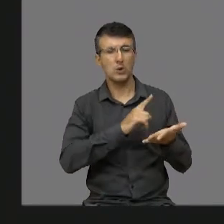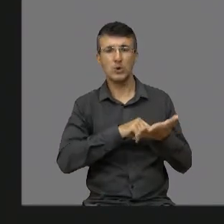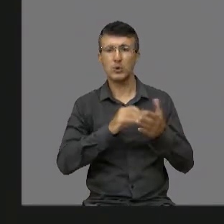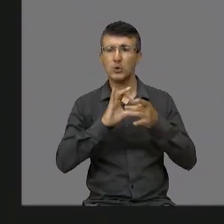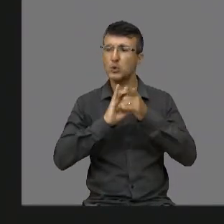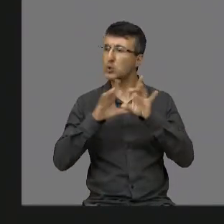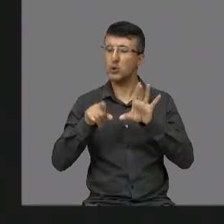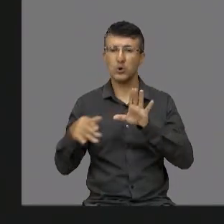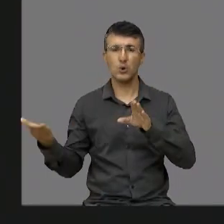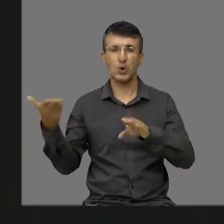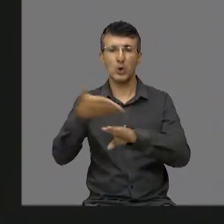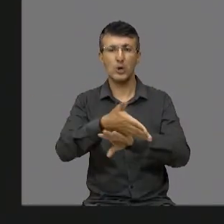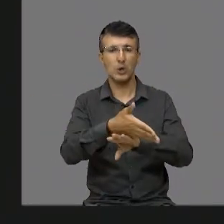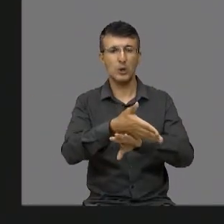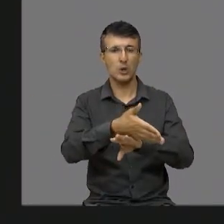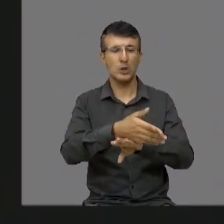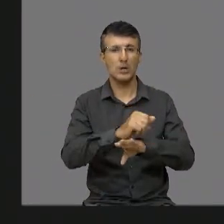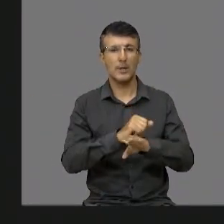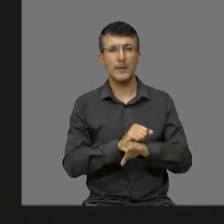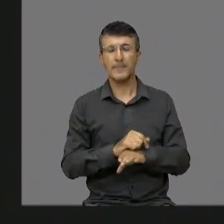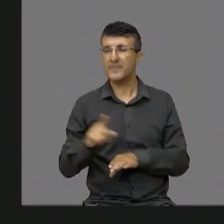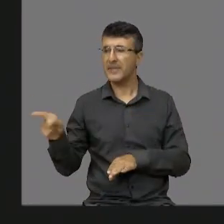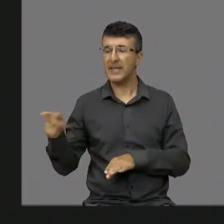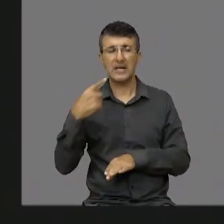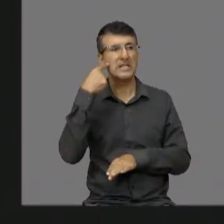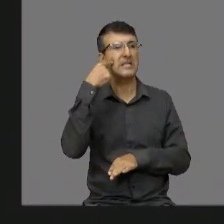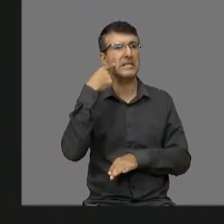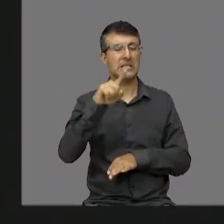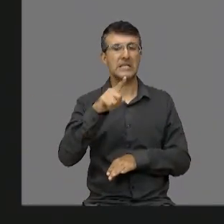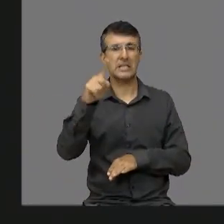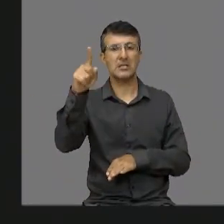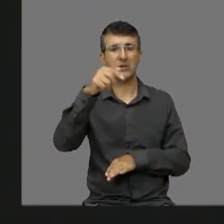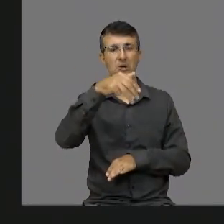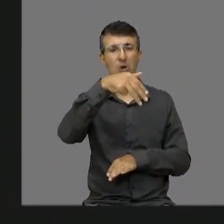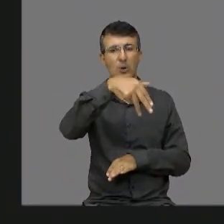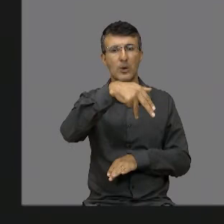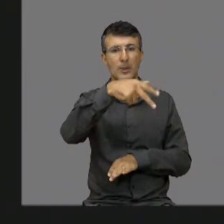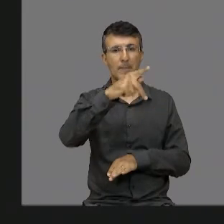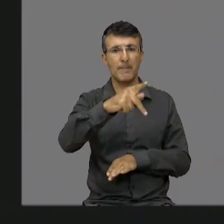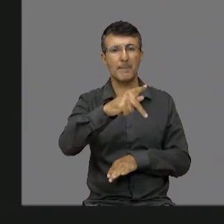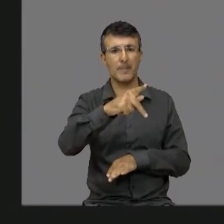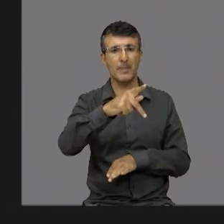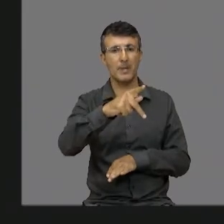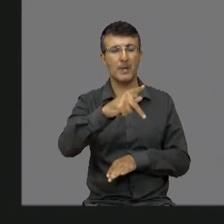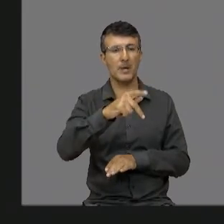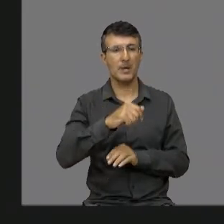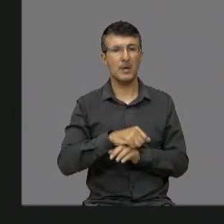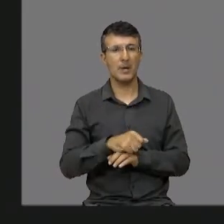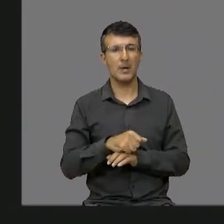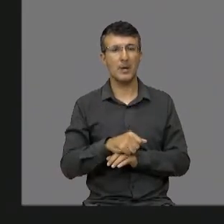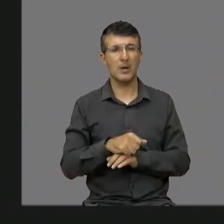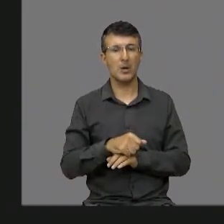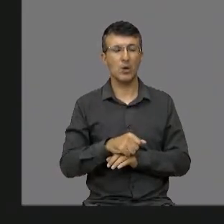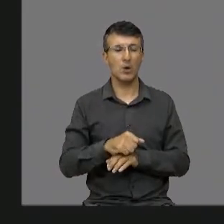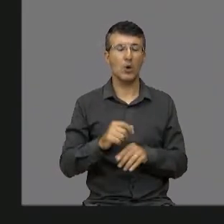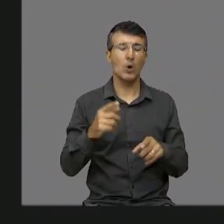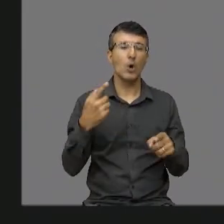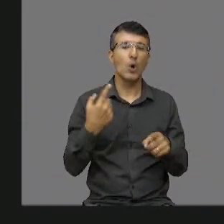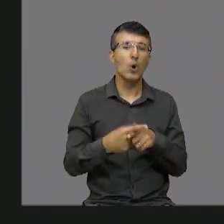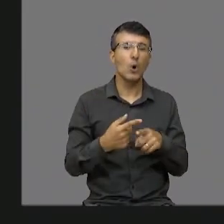briga. Claro, ela já fez a denúncia ao Ministério Público, foi para frente, porque a mãe é uma pessoa que